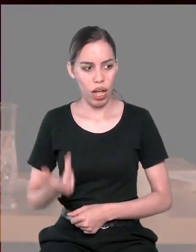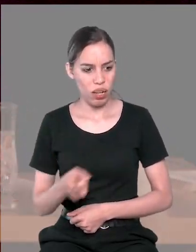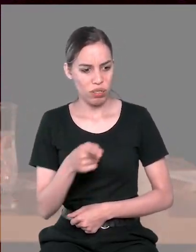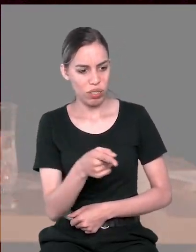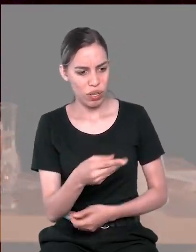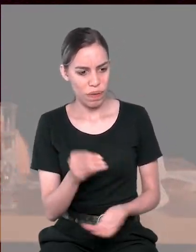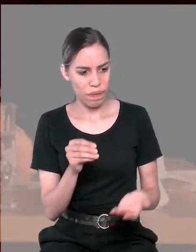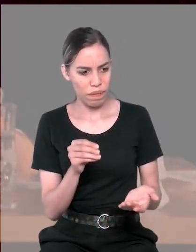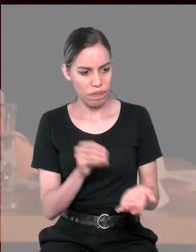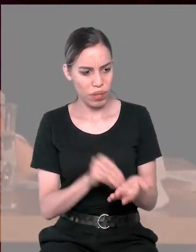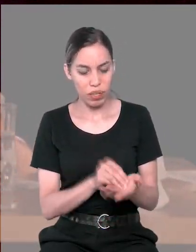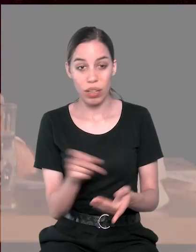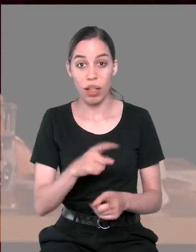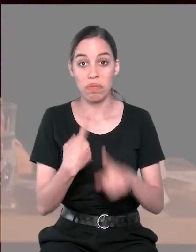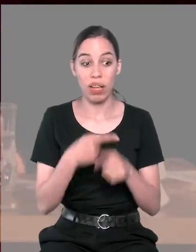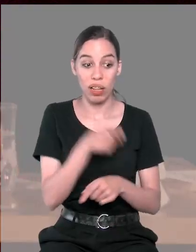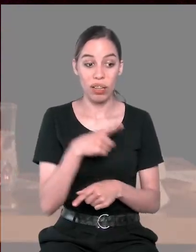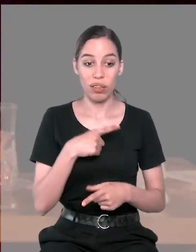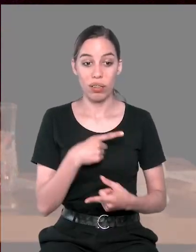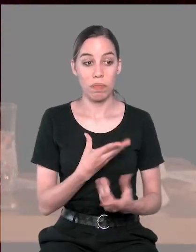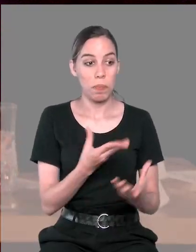faltando espírito, é porque tem espírito demais. Né?